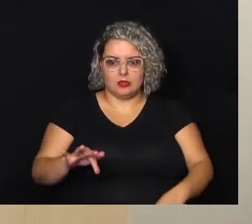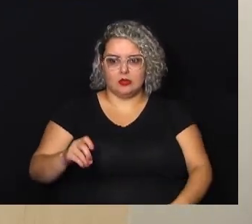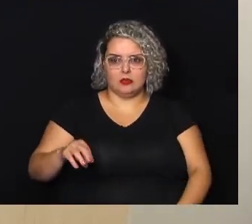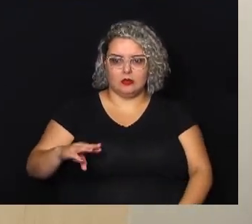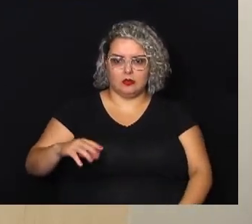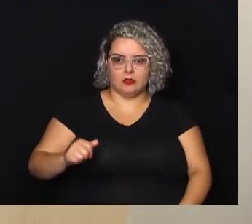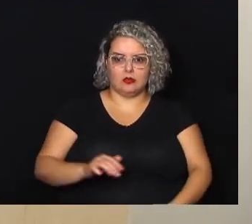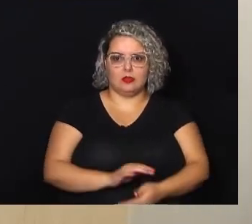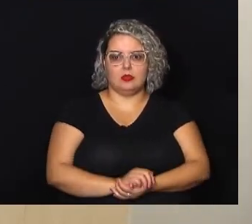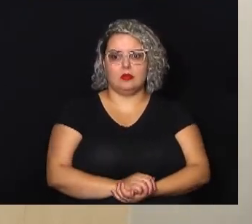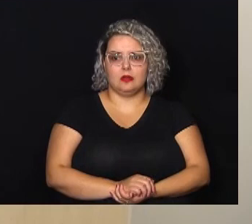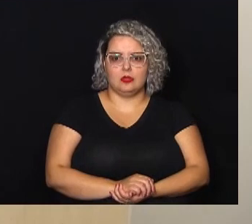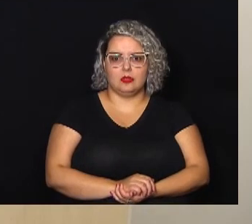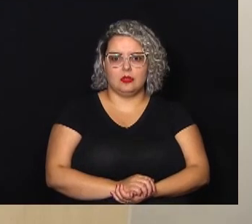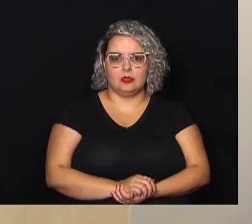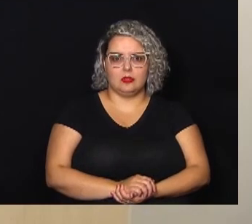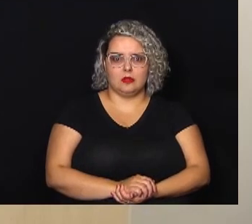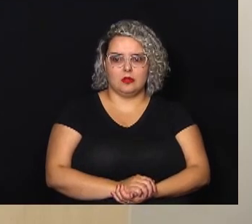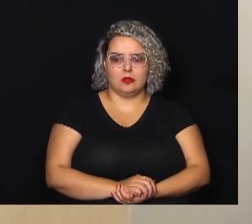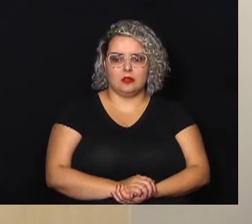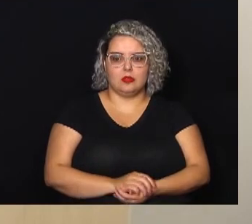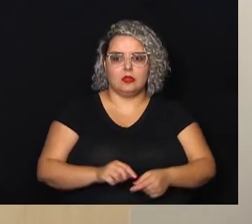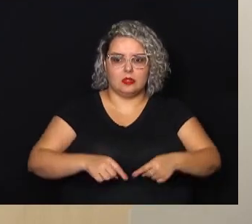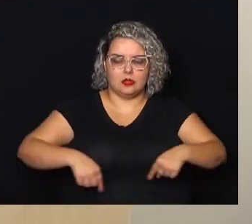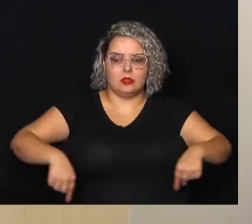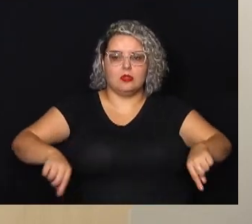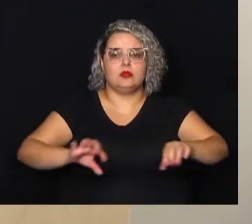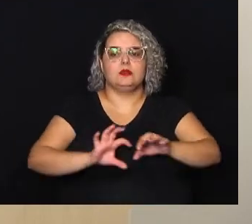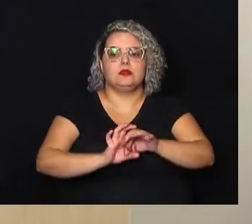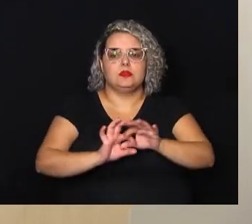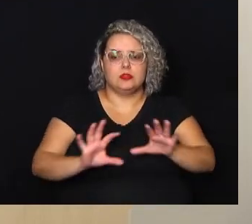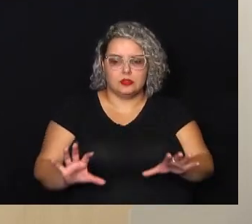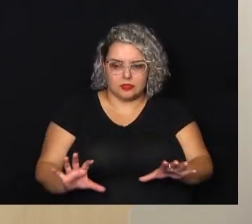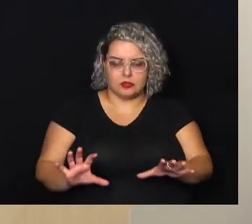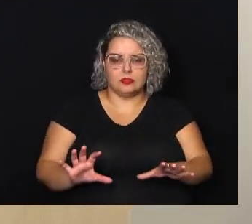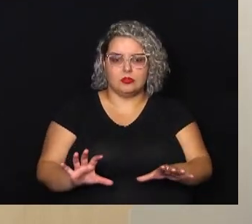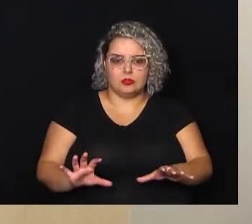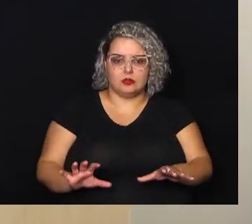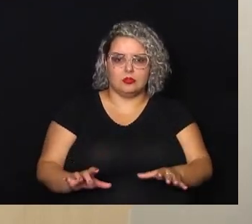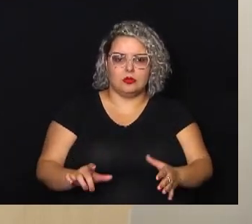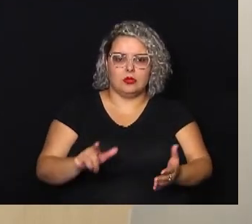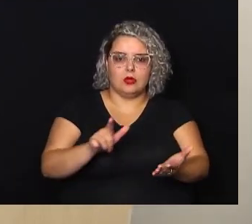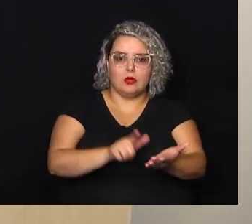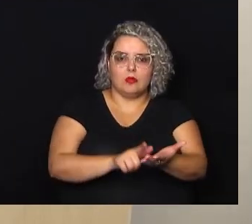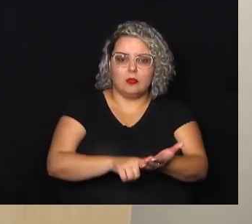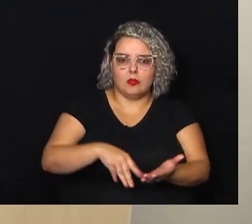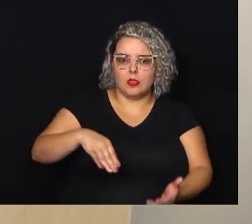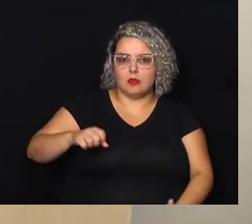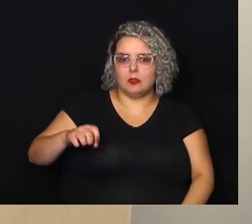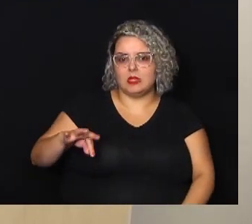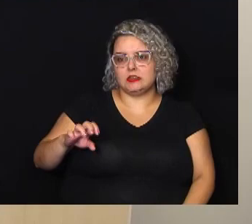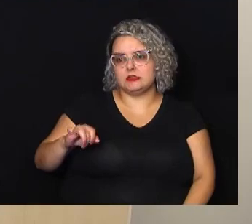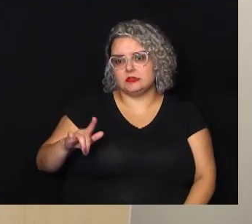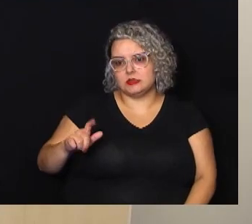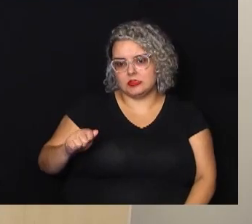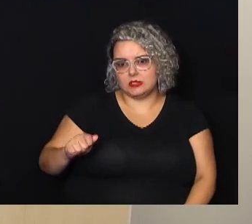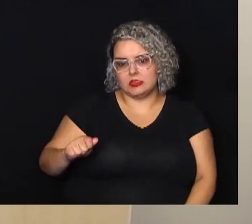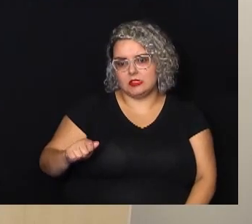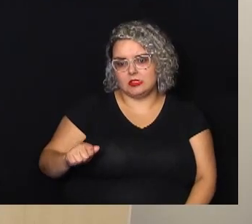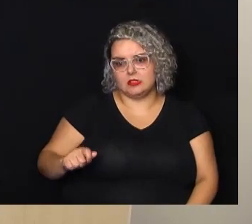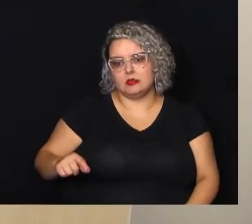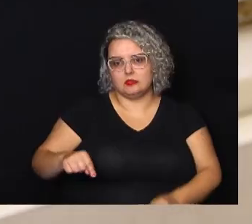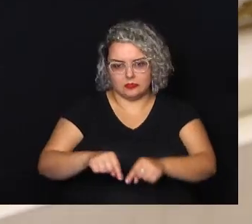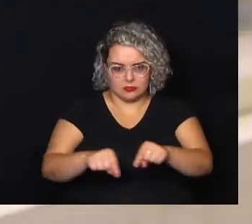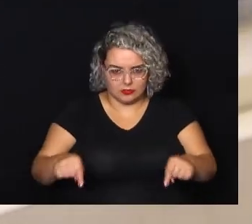forma normal. Ó, então, lá na forma você já deixou a folha de papel manteiga isso. cortada.